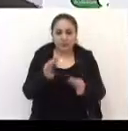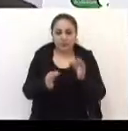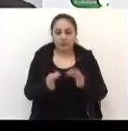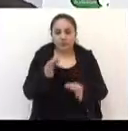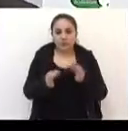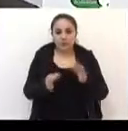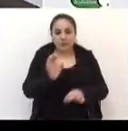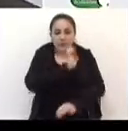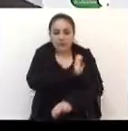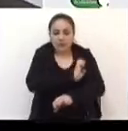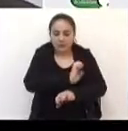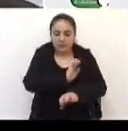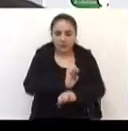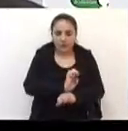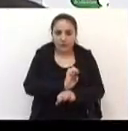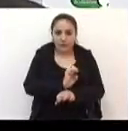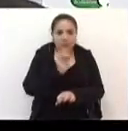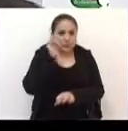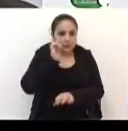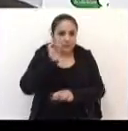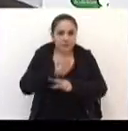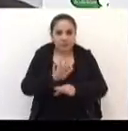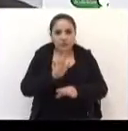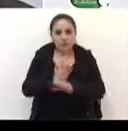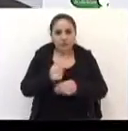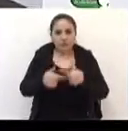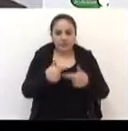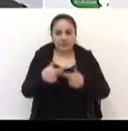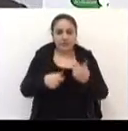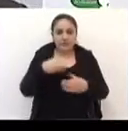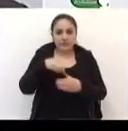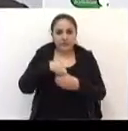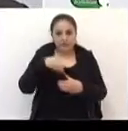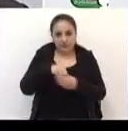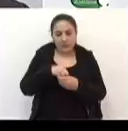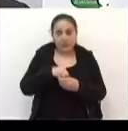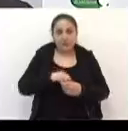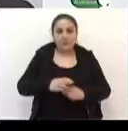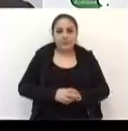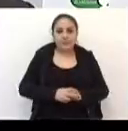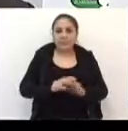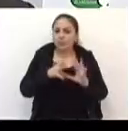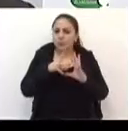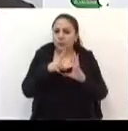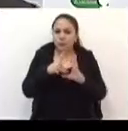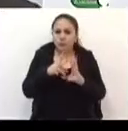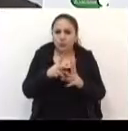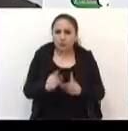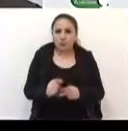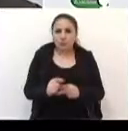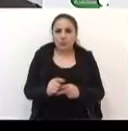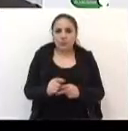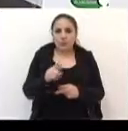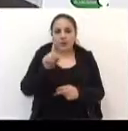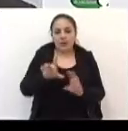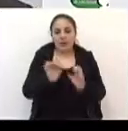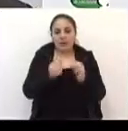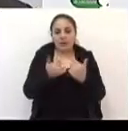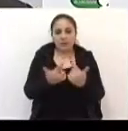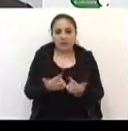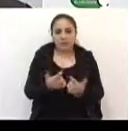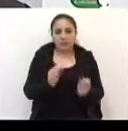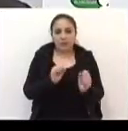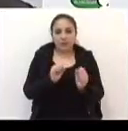Judiciário estagiários para auxiliar nos serviços internos do Poder Judiciário. Tudo isso são